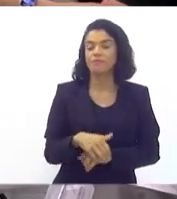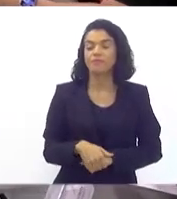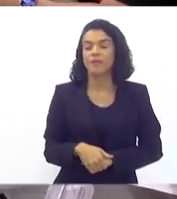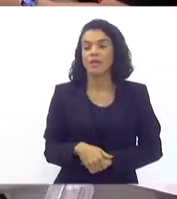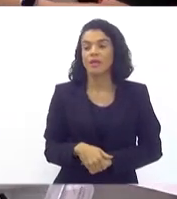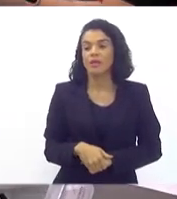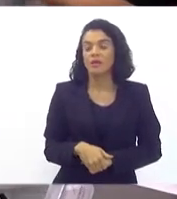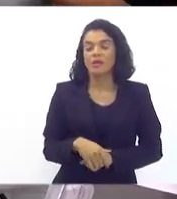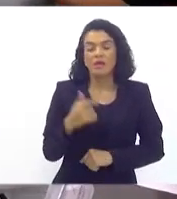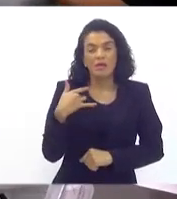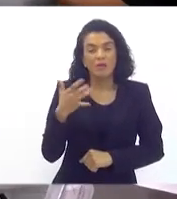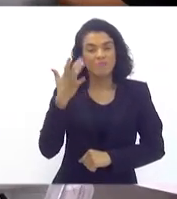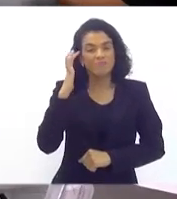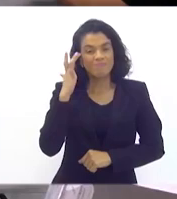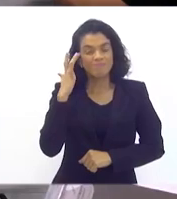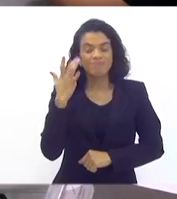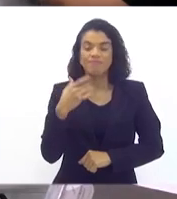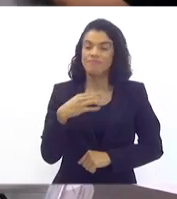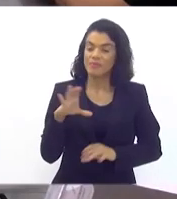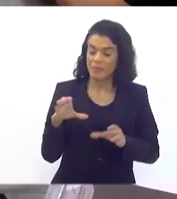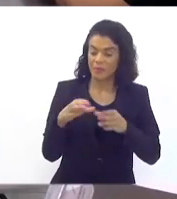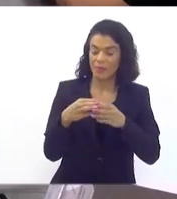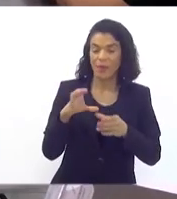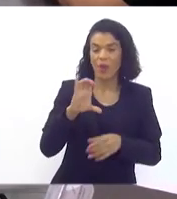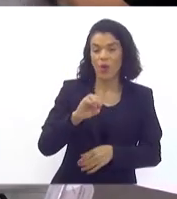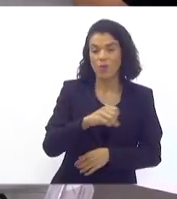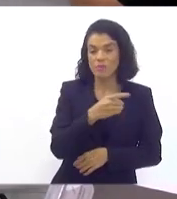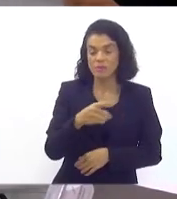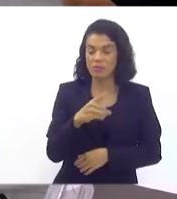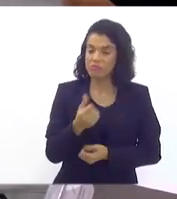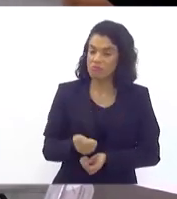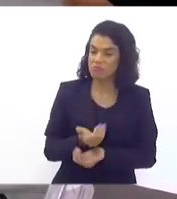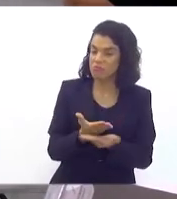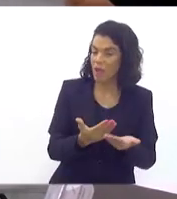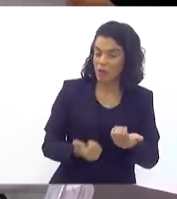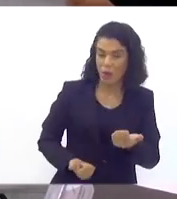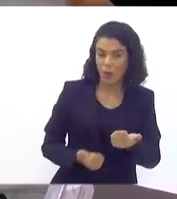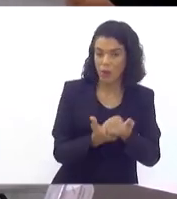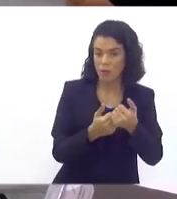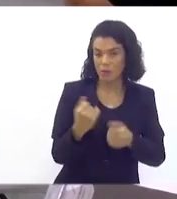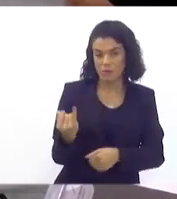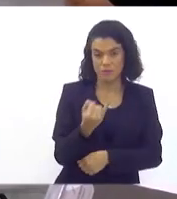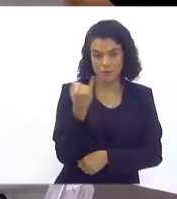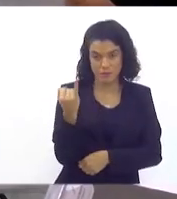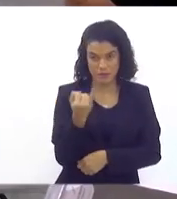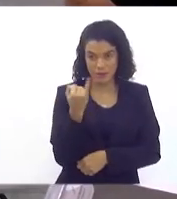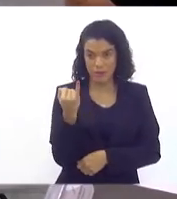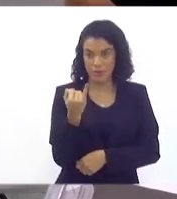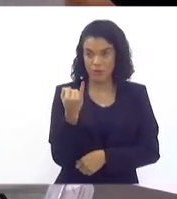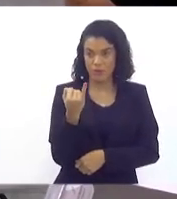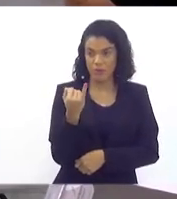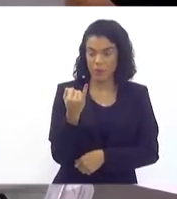que essa comissão treinado Presidente a contribuição muito importante